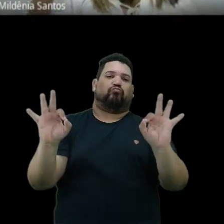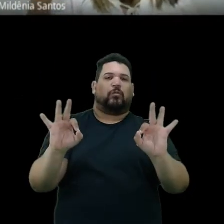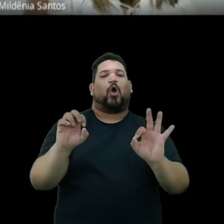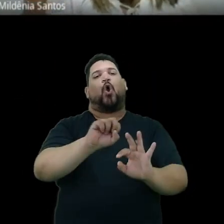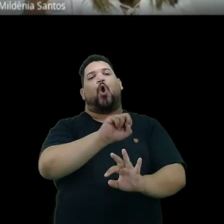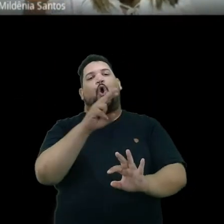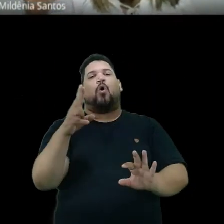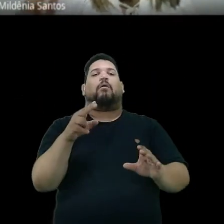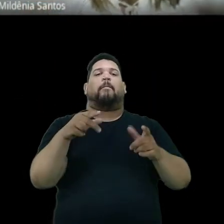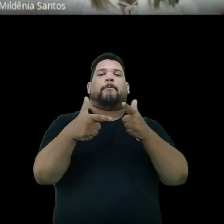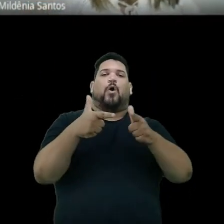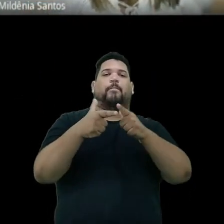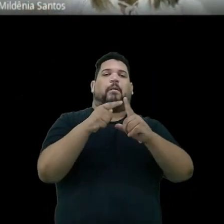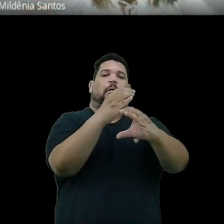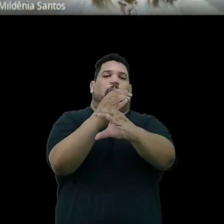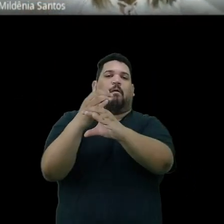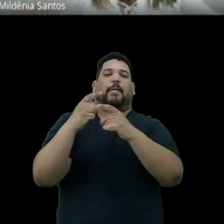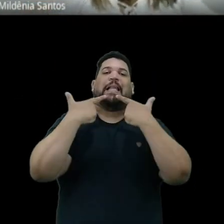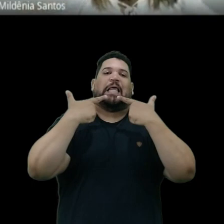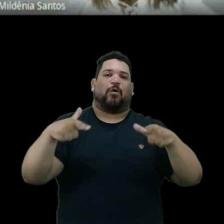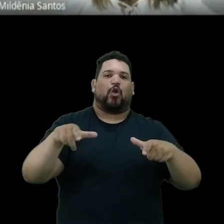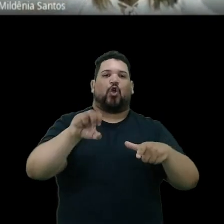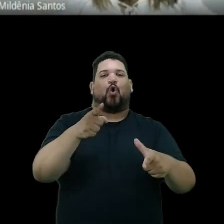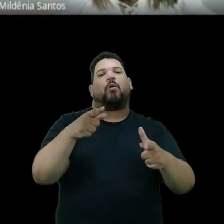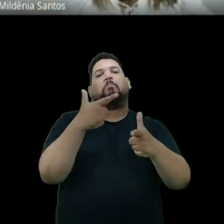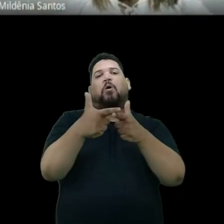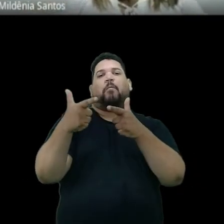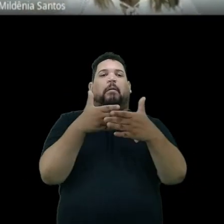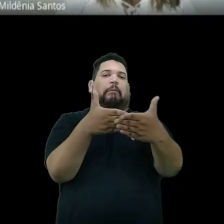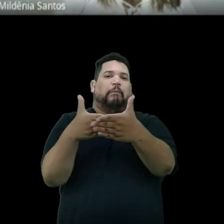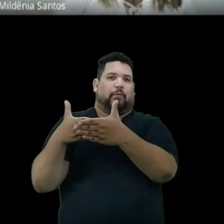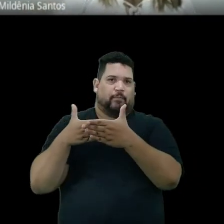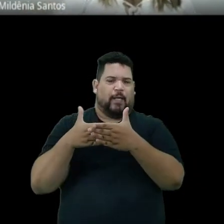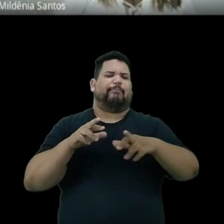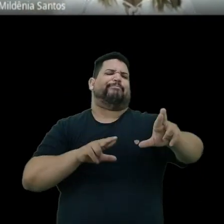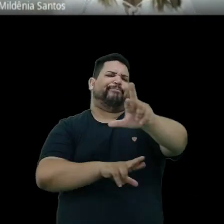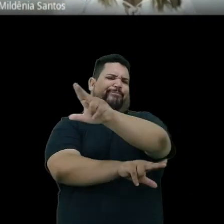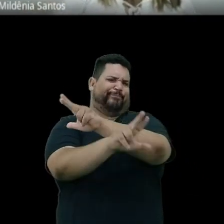sem comprometimento, além de outras variedades também.